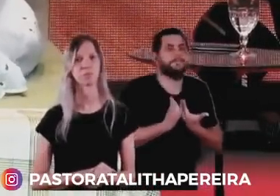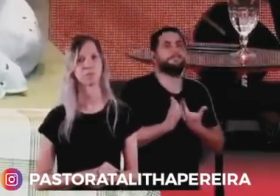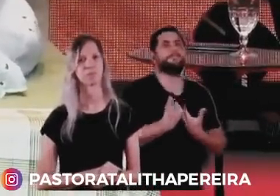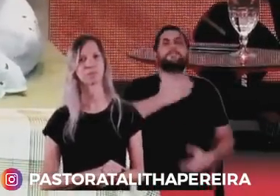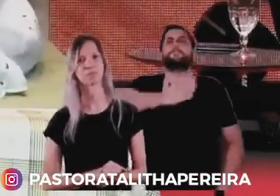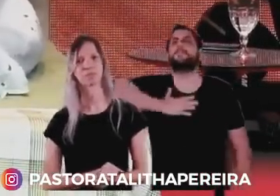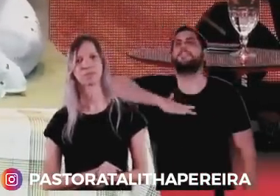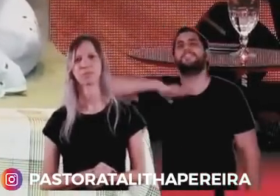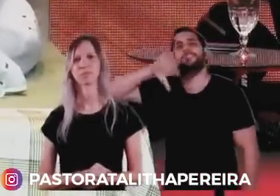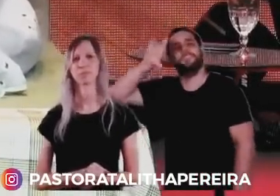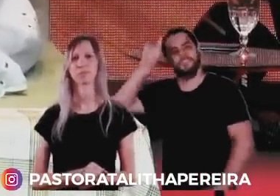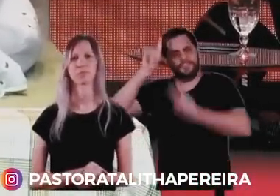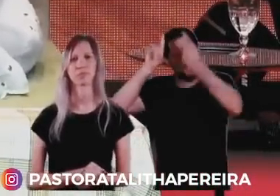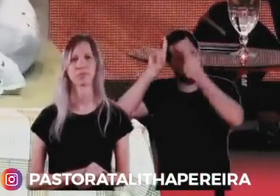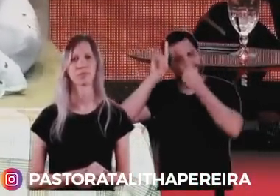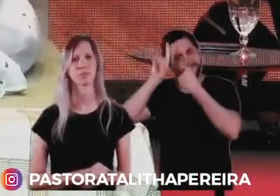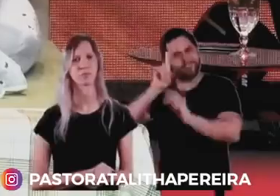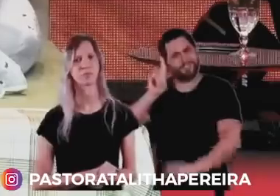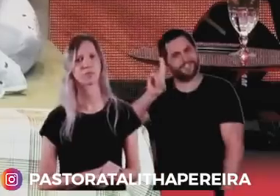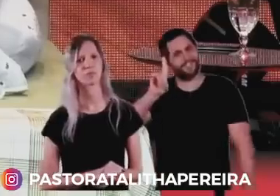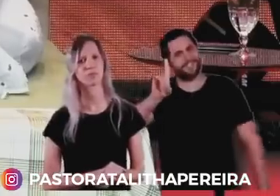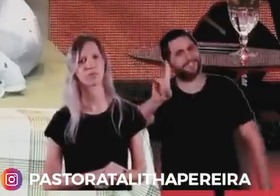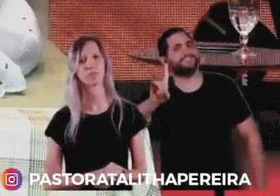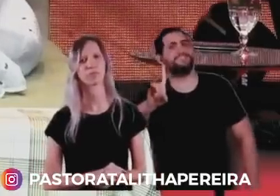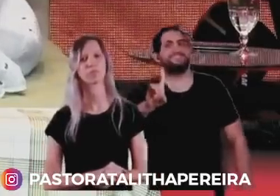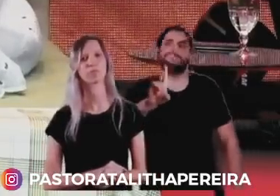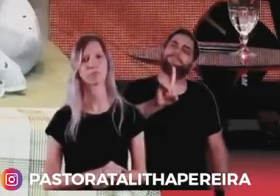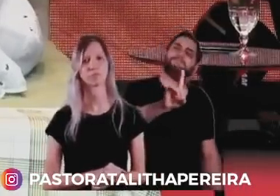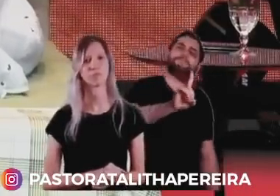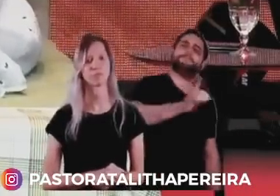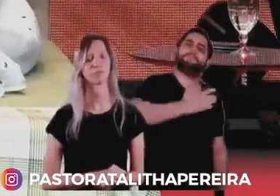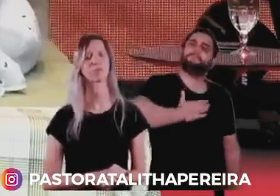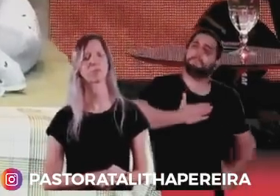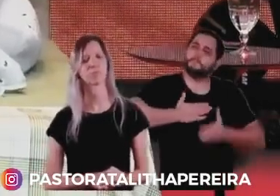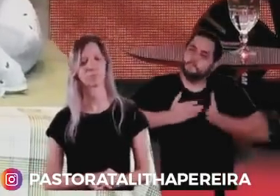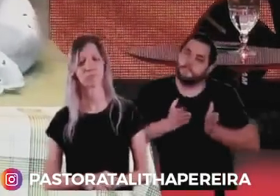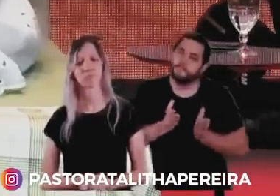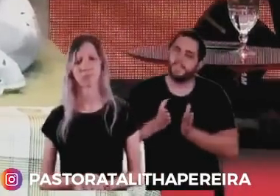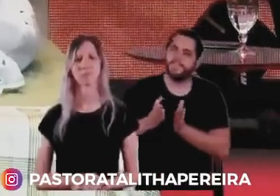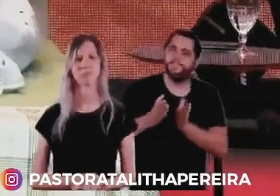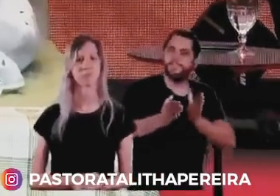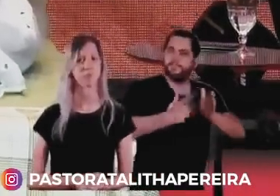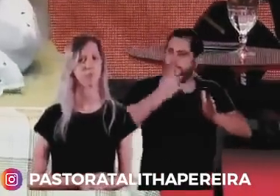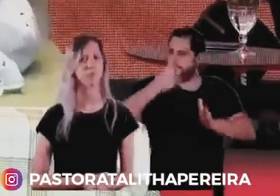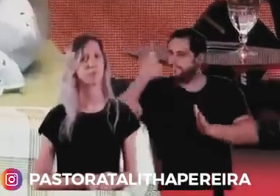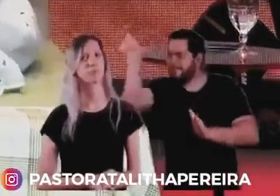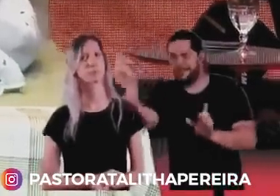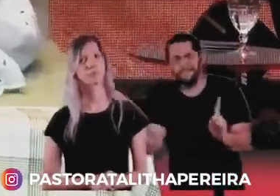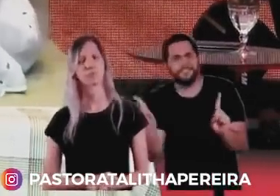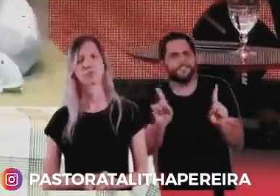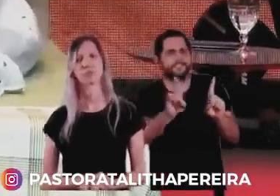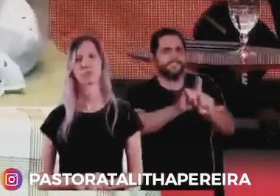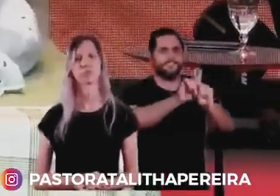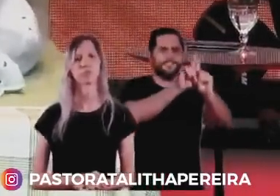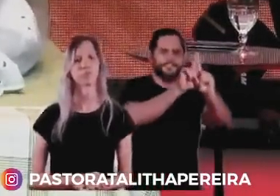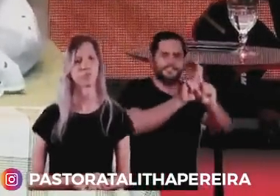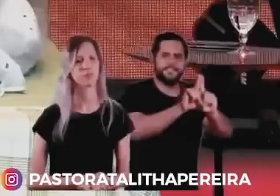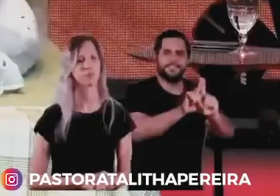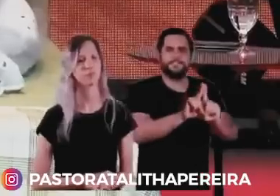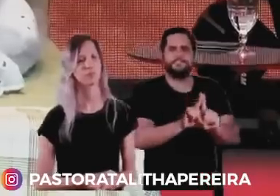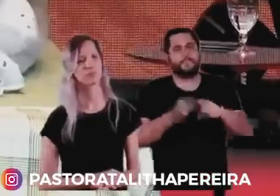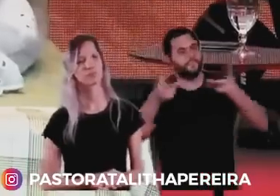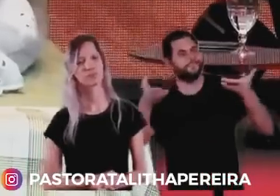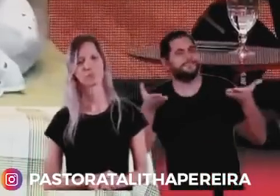meu Deus será o teu Deus, meu caminho teu será.